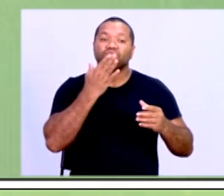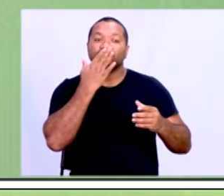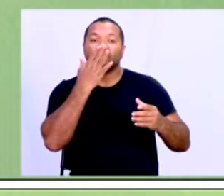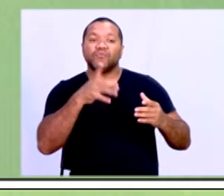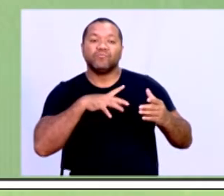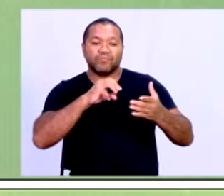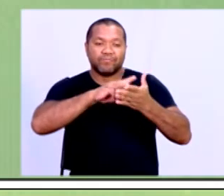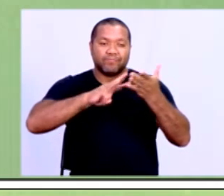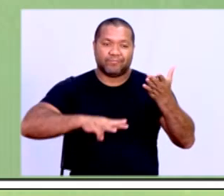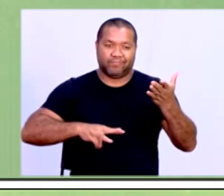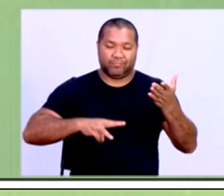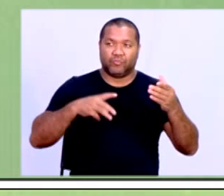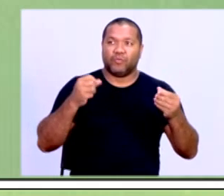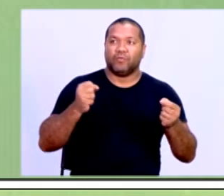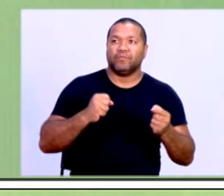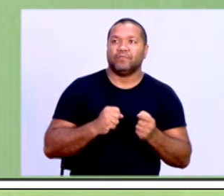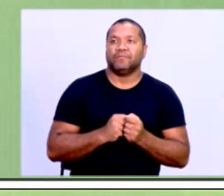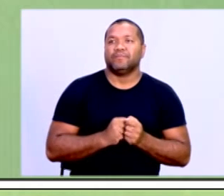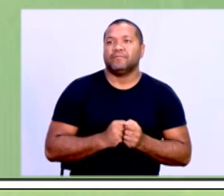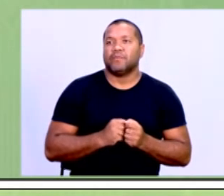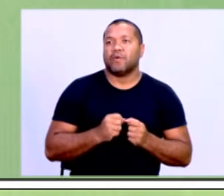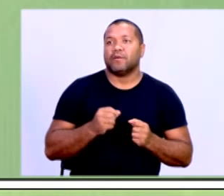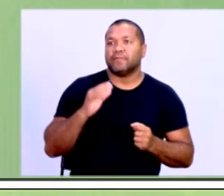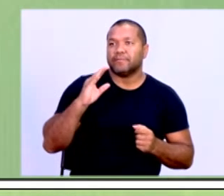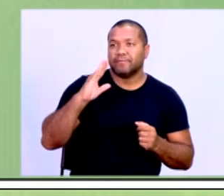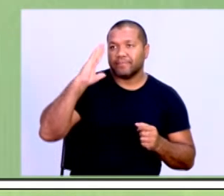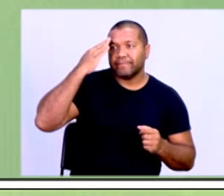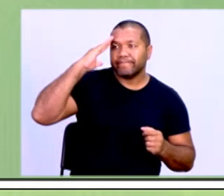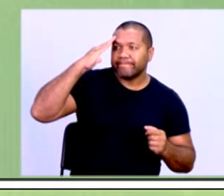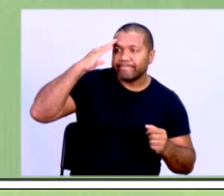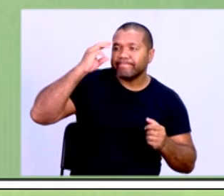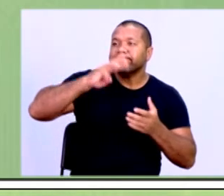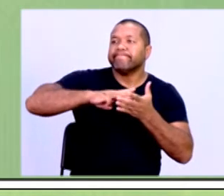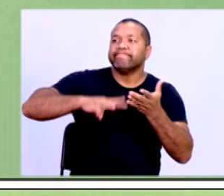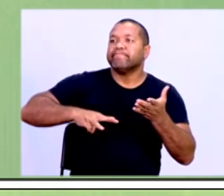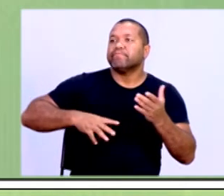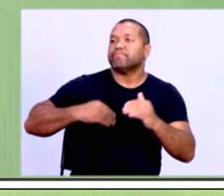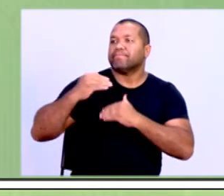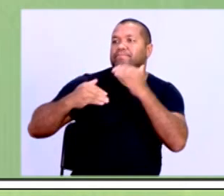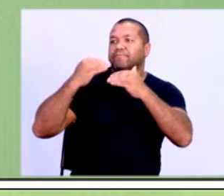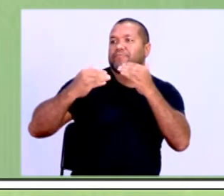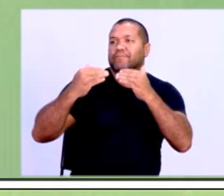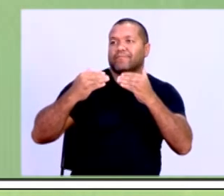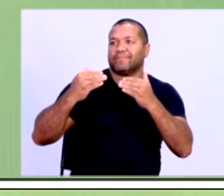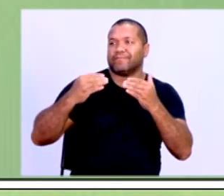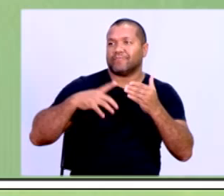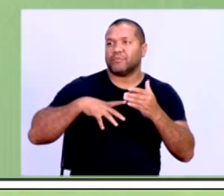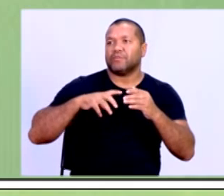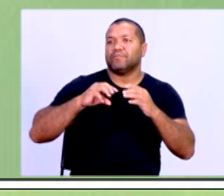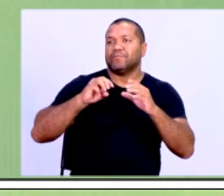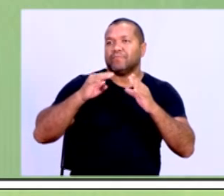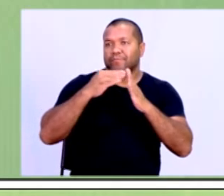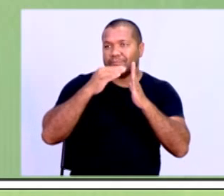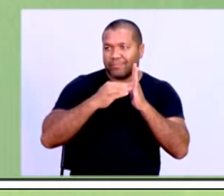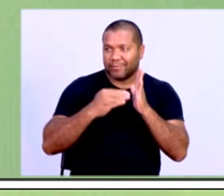aplicações de métodos ágeis, compreender as metodologias de desenvolvimento de